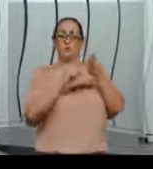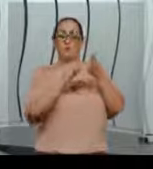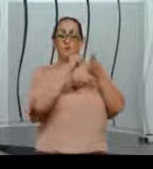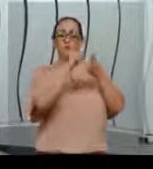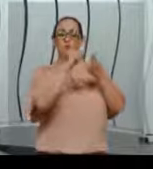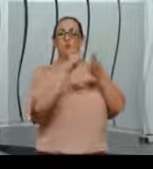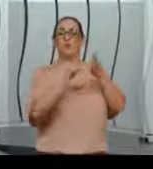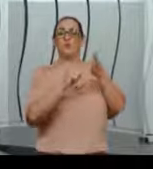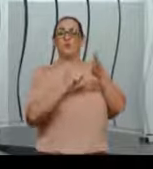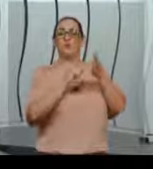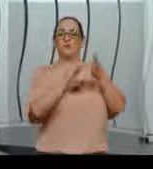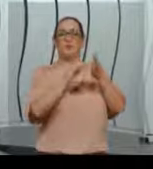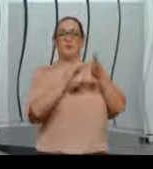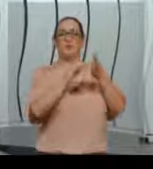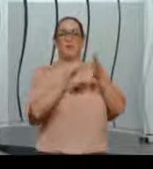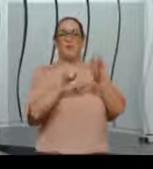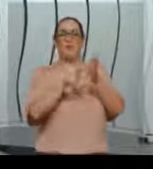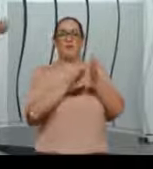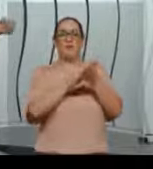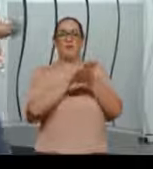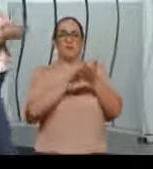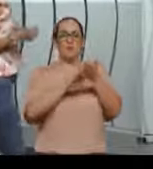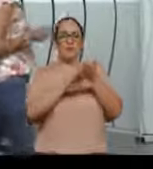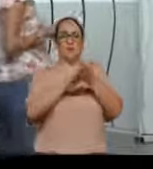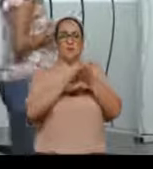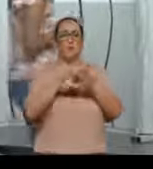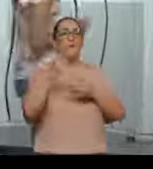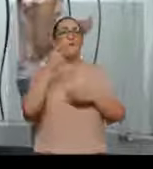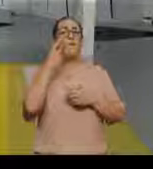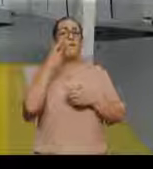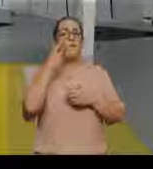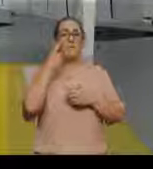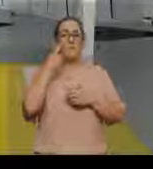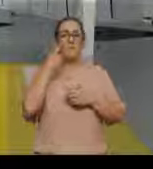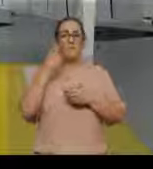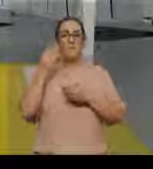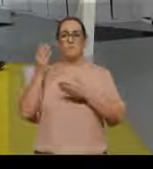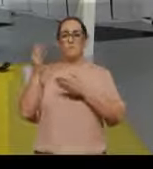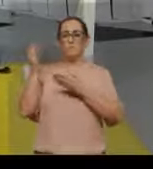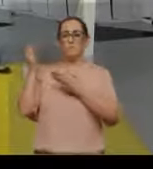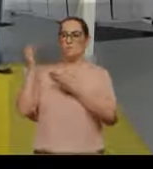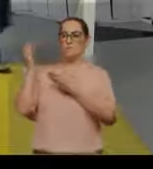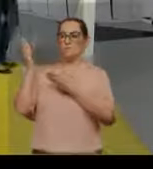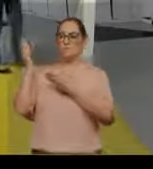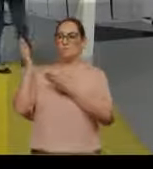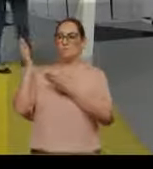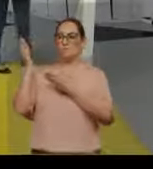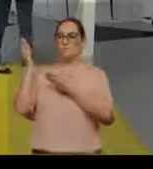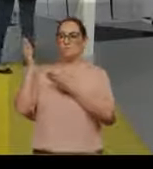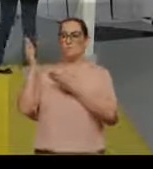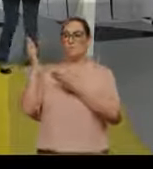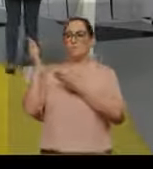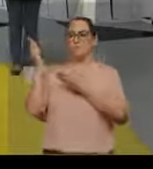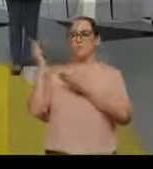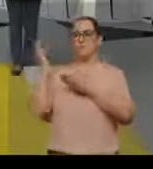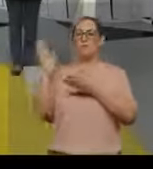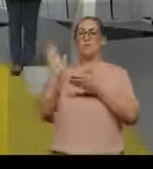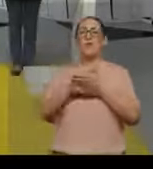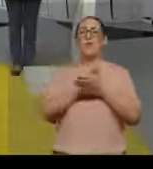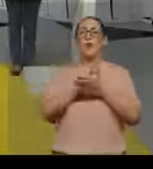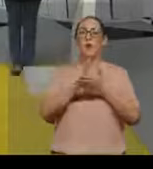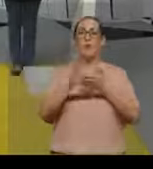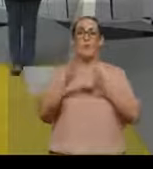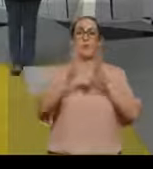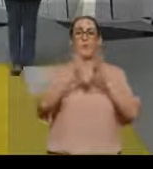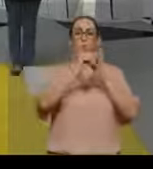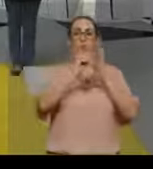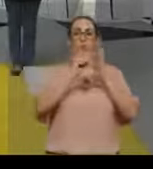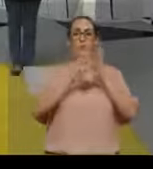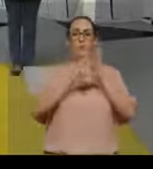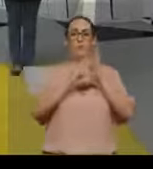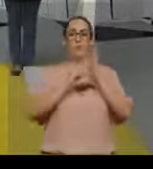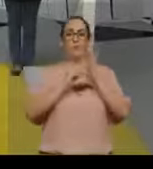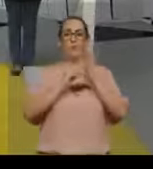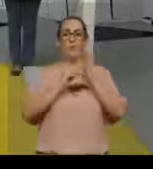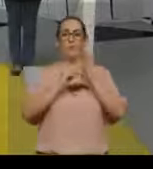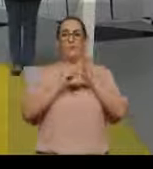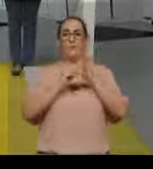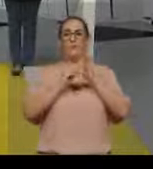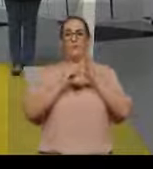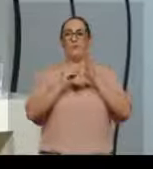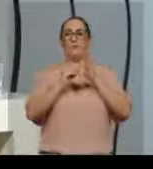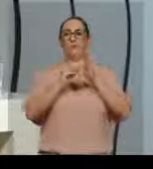eixo. Eu vou pedir para vocês me acompanharem agora em alguns modelos atômicos e esses modelos vão